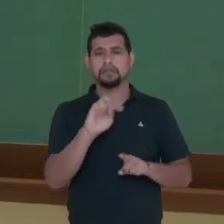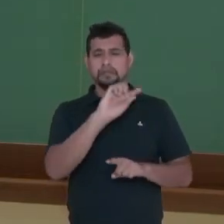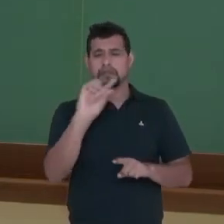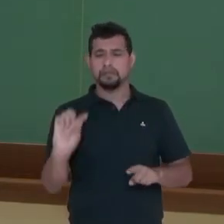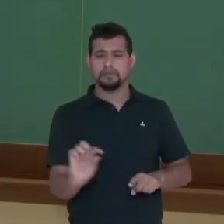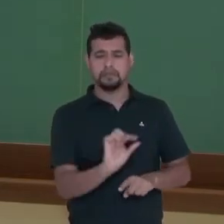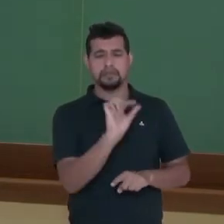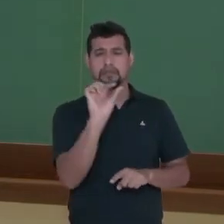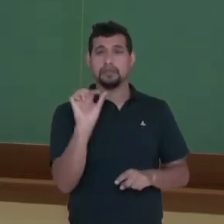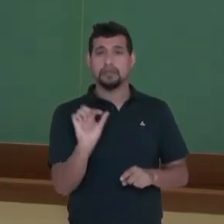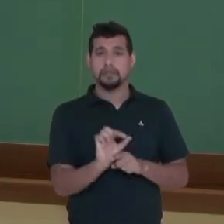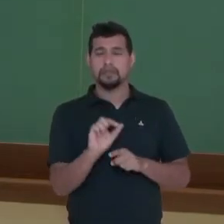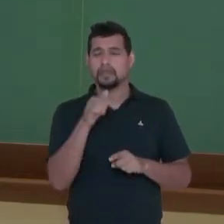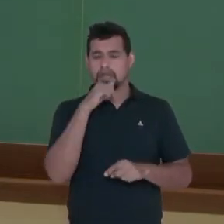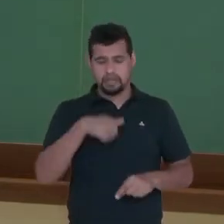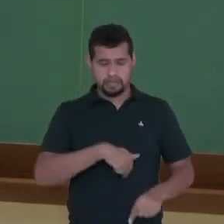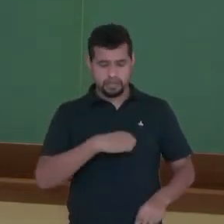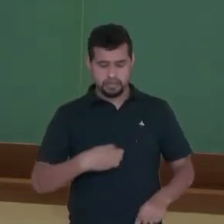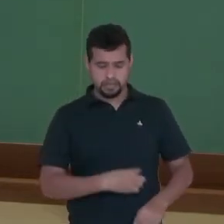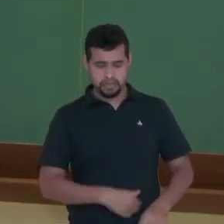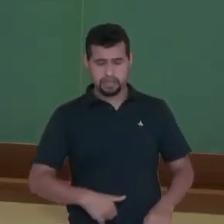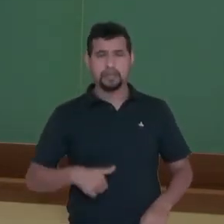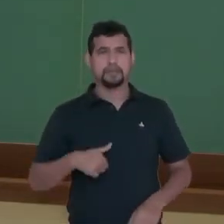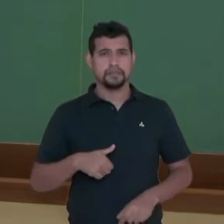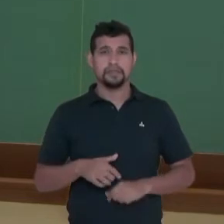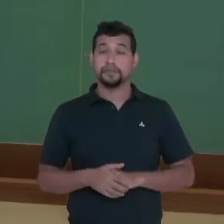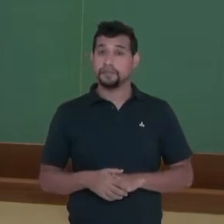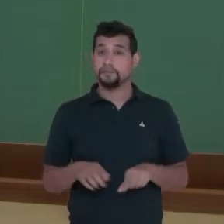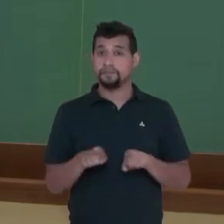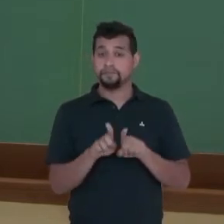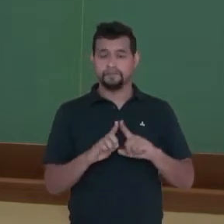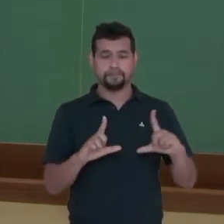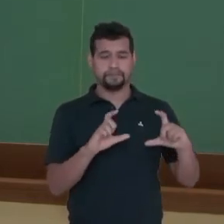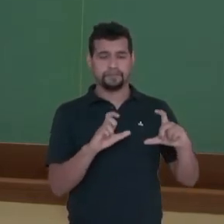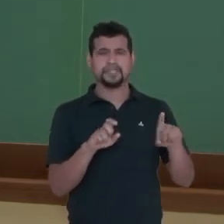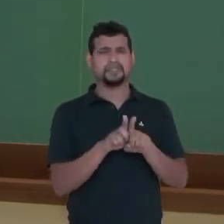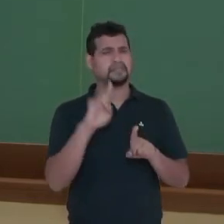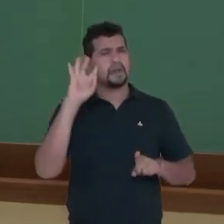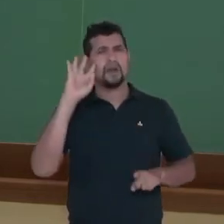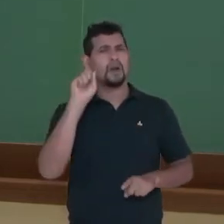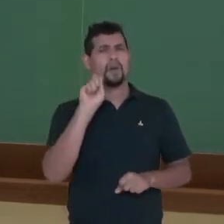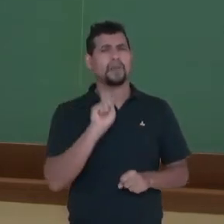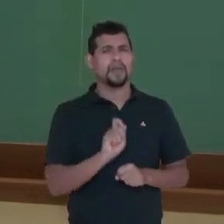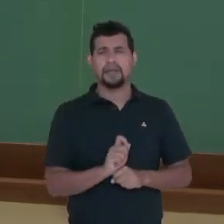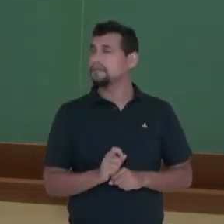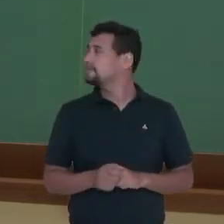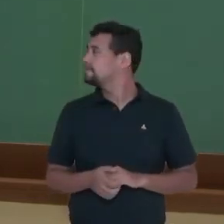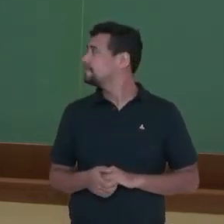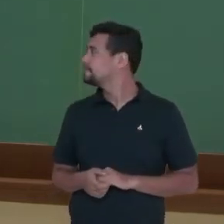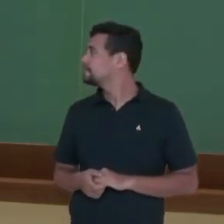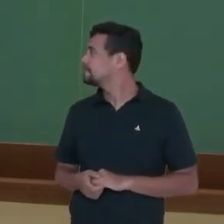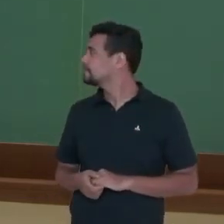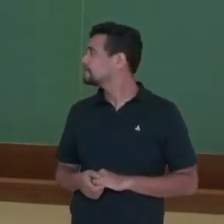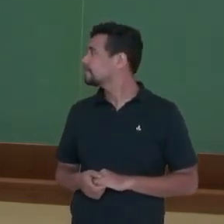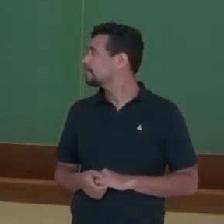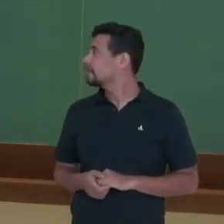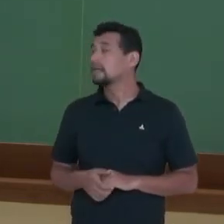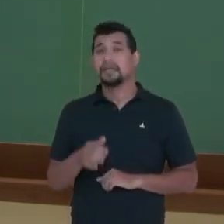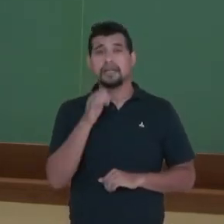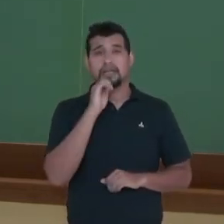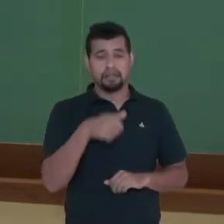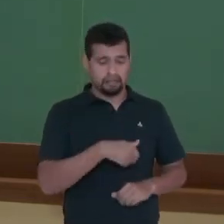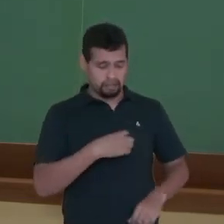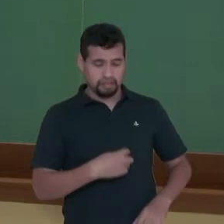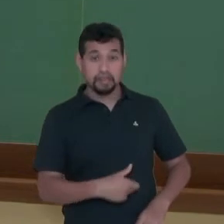né, o intestino, o tubo digestório. Outra imagem, o que acontece aqui, ó? Quando esse organismo se dobra, ele